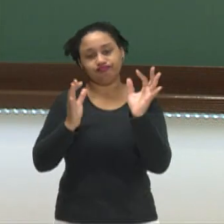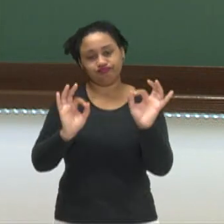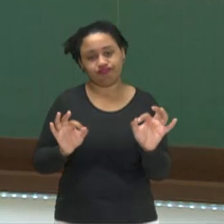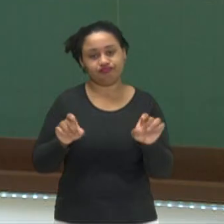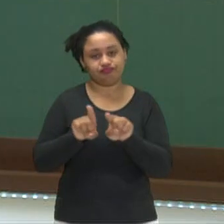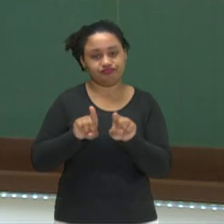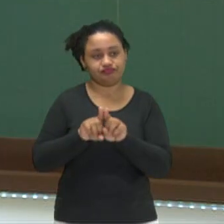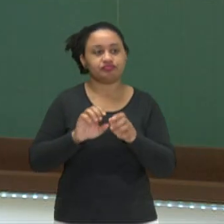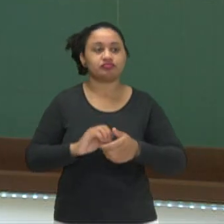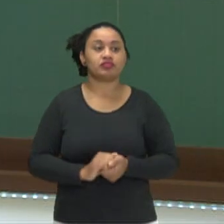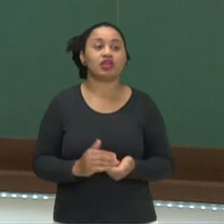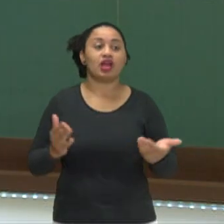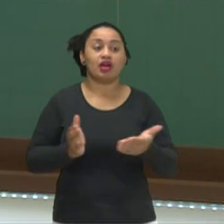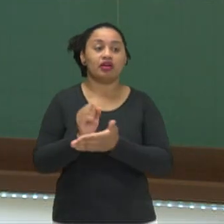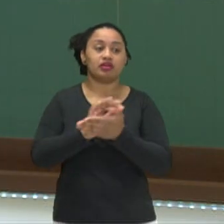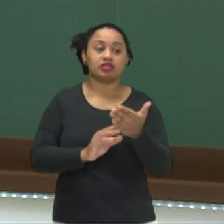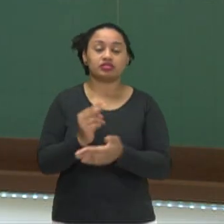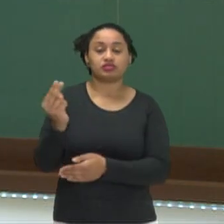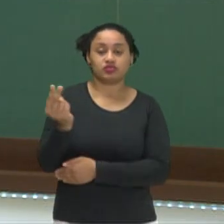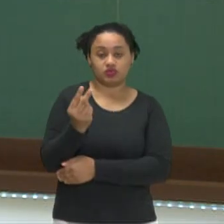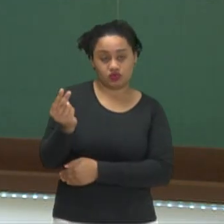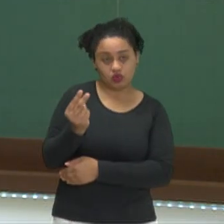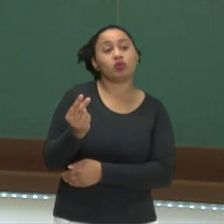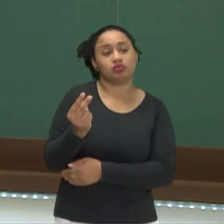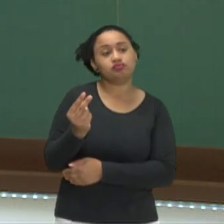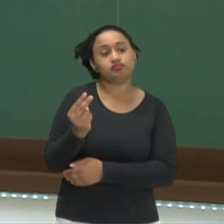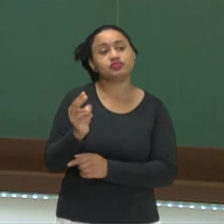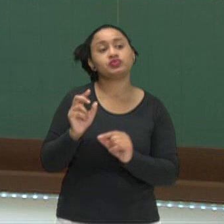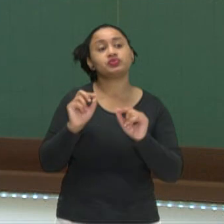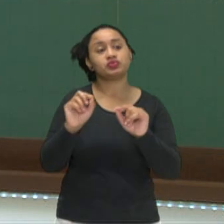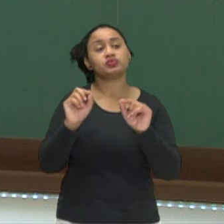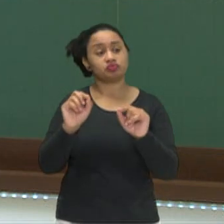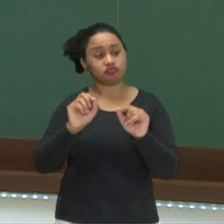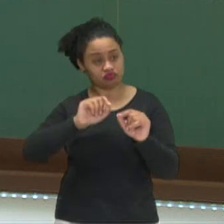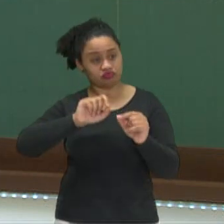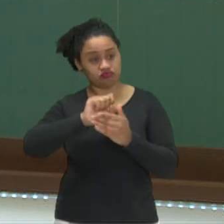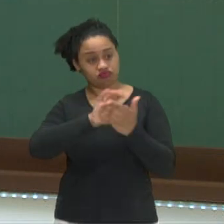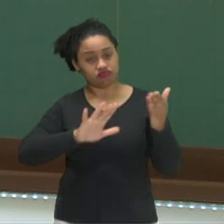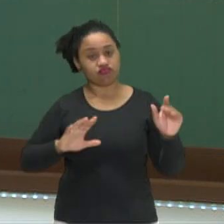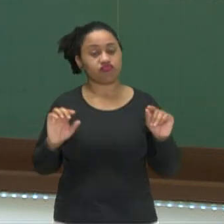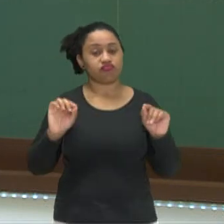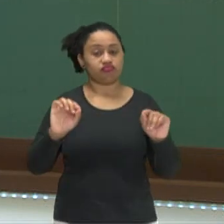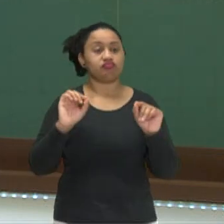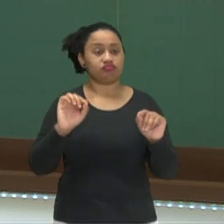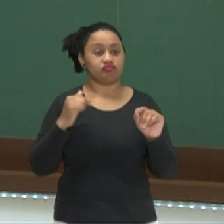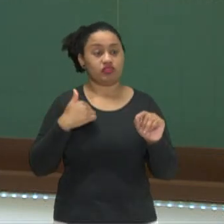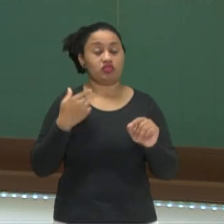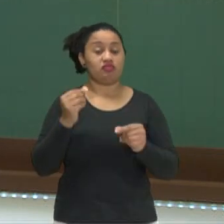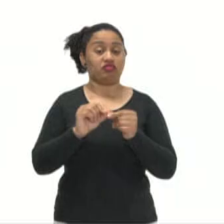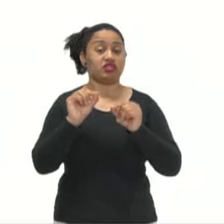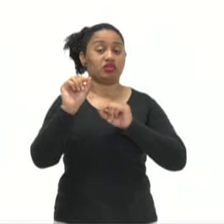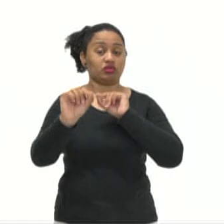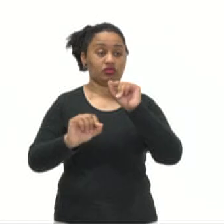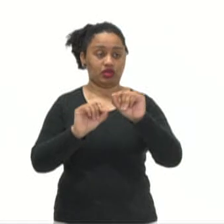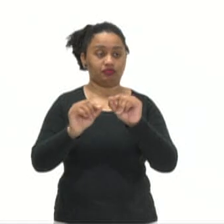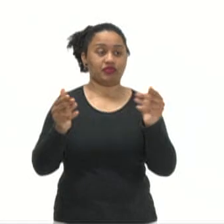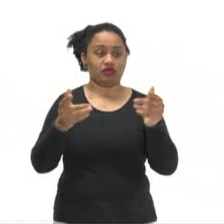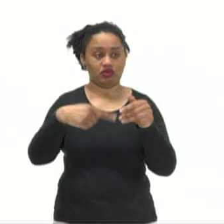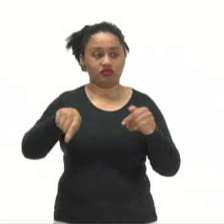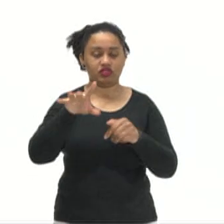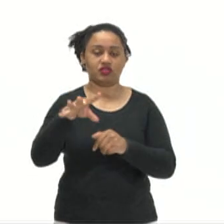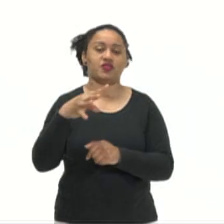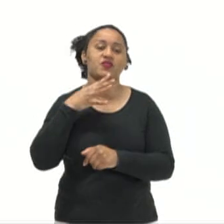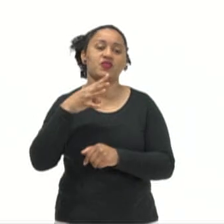Agora, temos a nossa segunda atividade da aula de hoje. E esta atividade aqui é a seguinte, ó. Agora que você